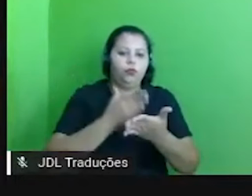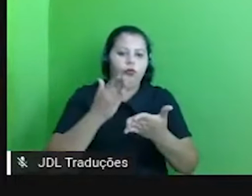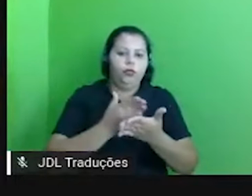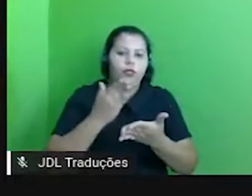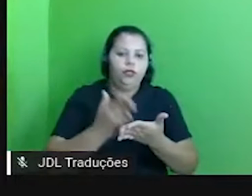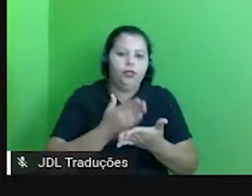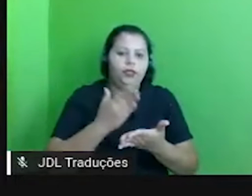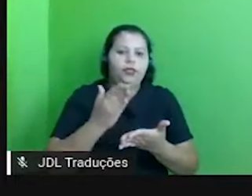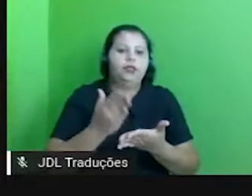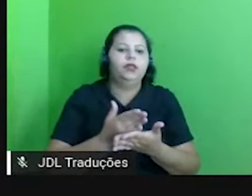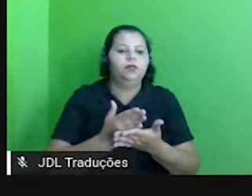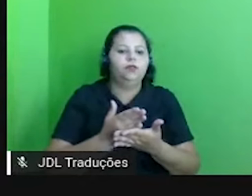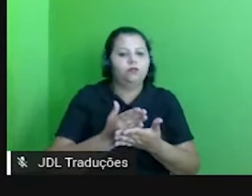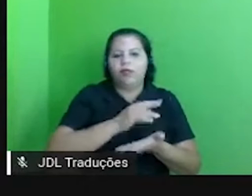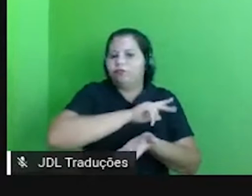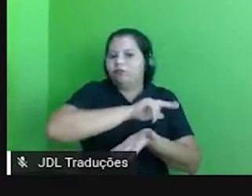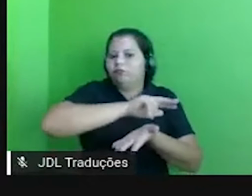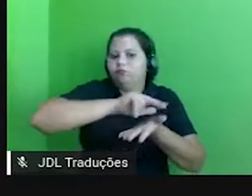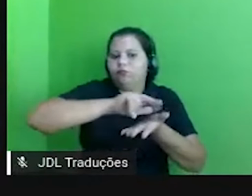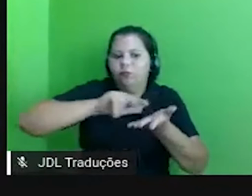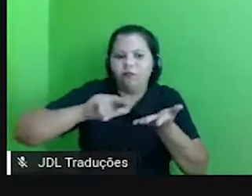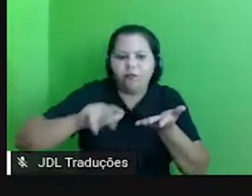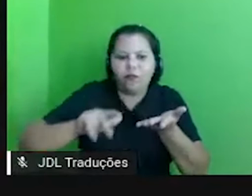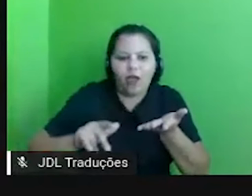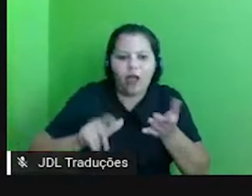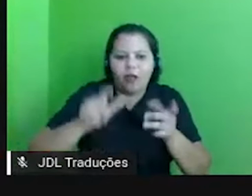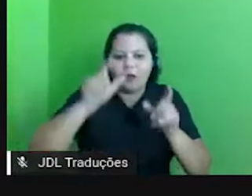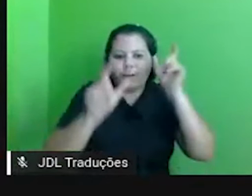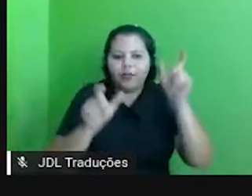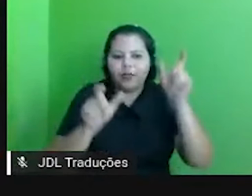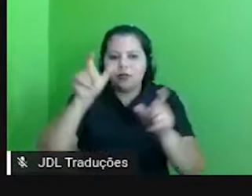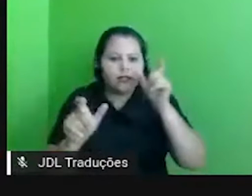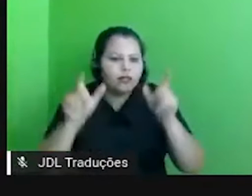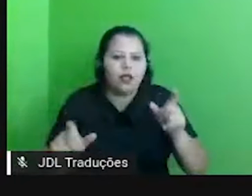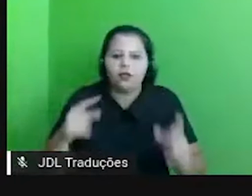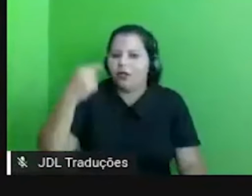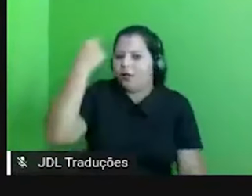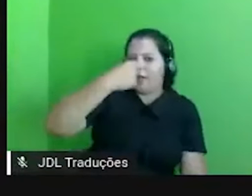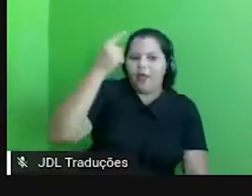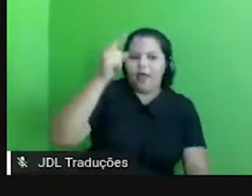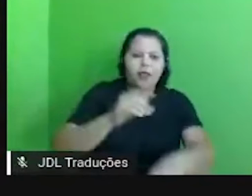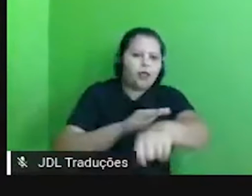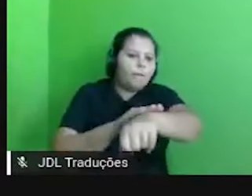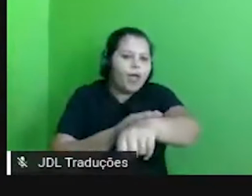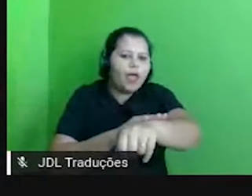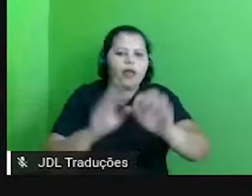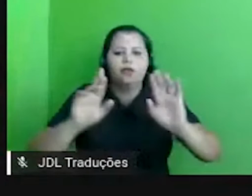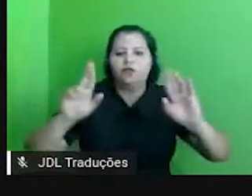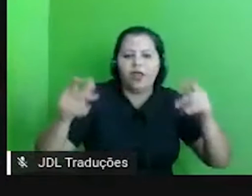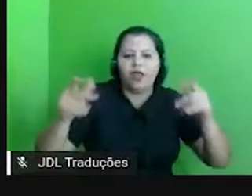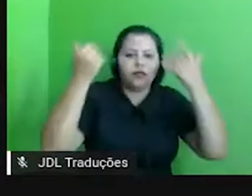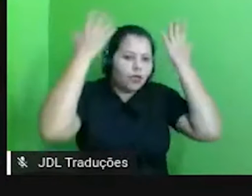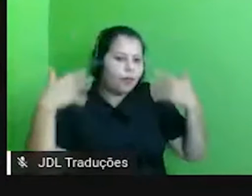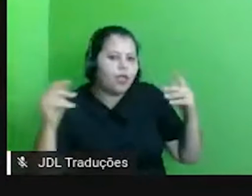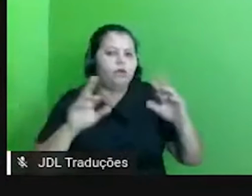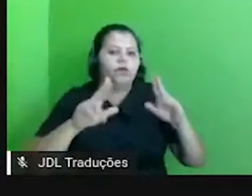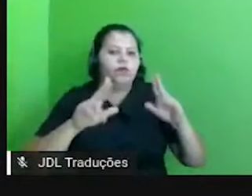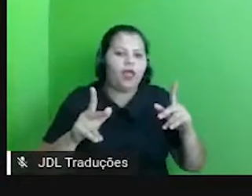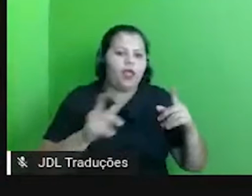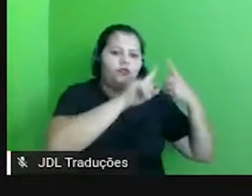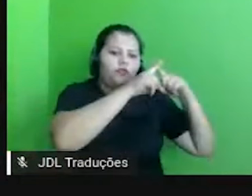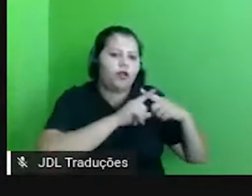além das várias personalidades das várias aparências das várias alguns tons de pele e cabelos maneiras de prender esse cabelos